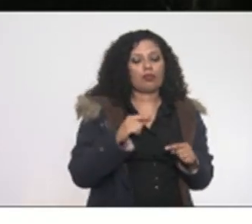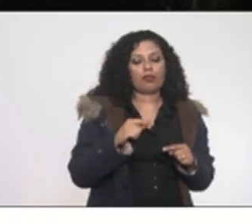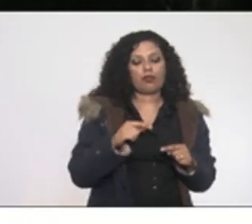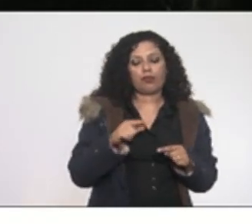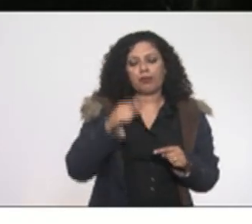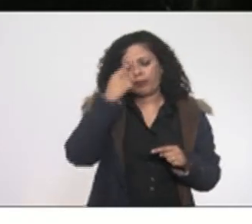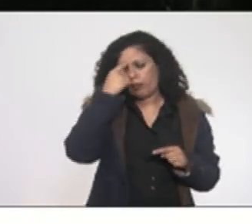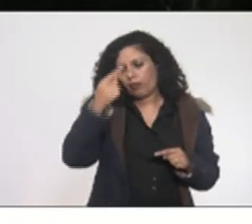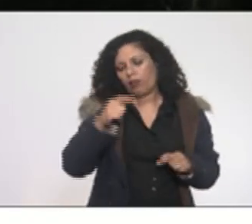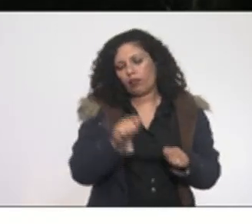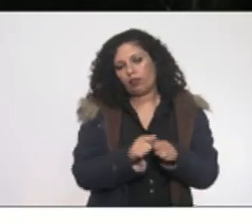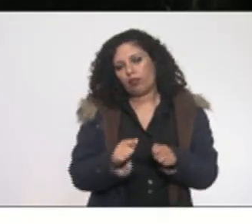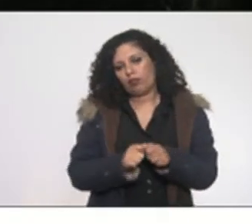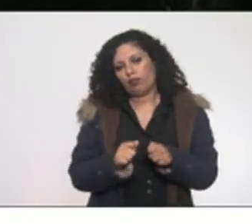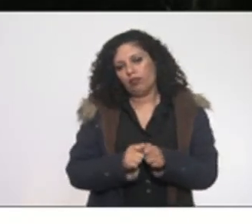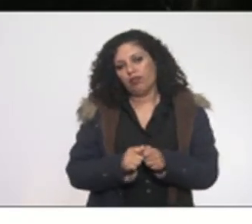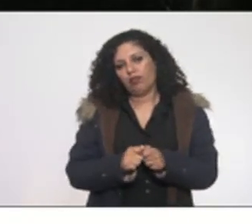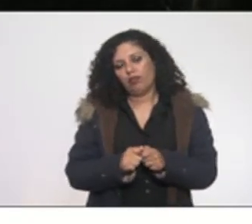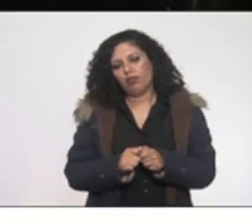Petrobras